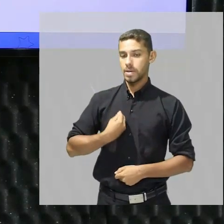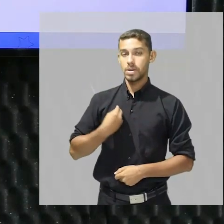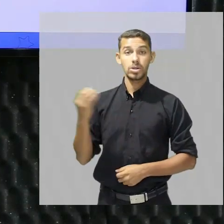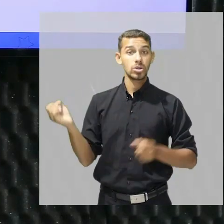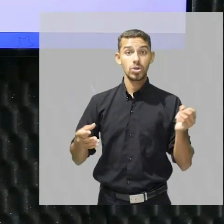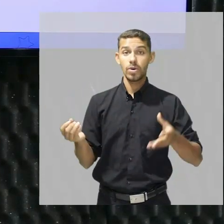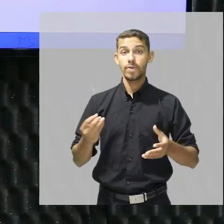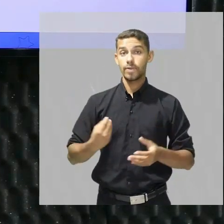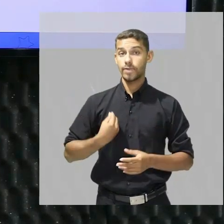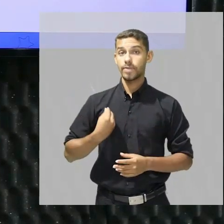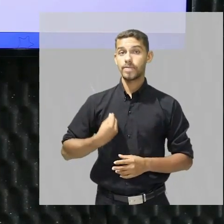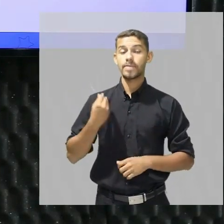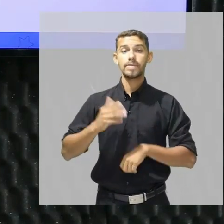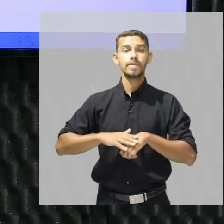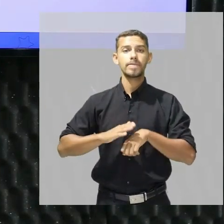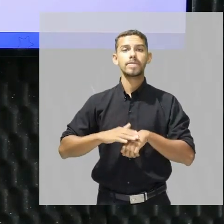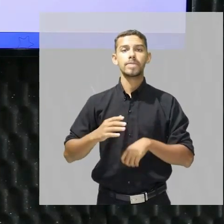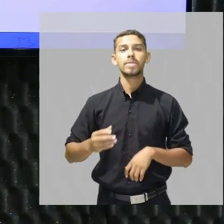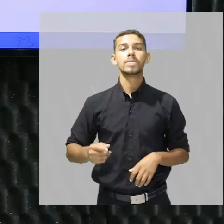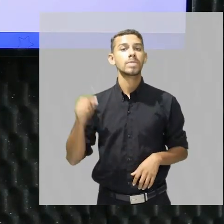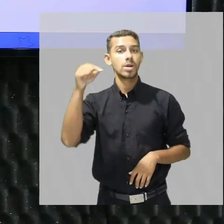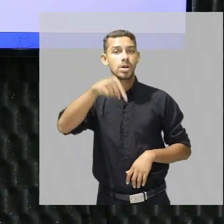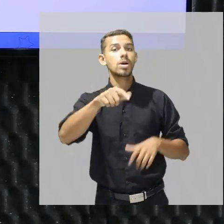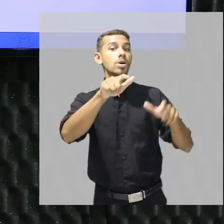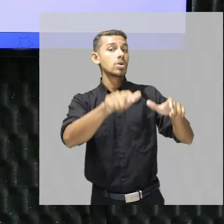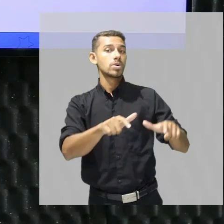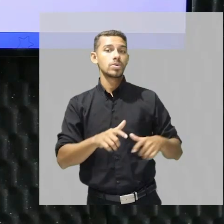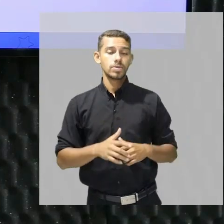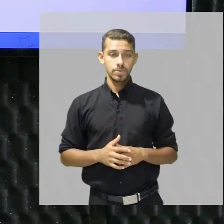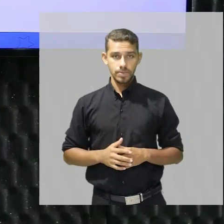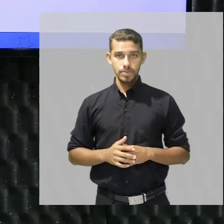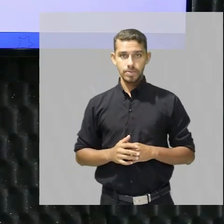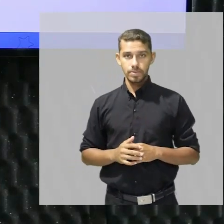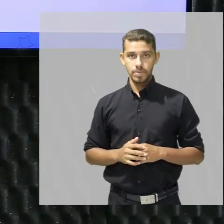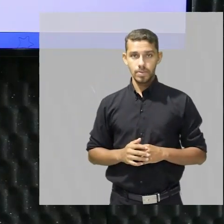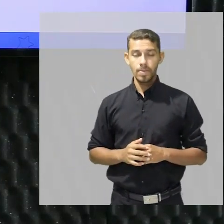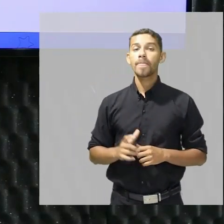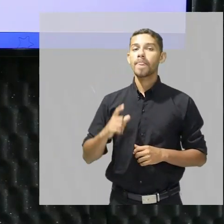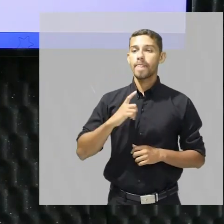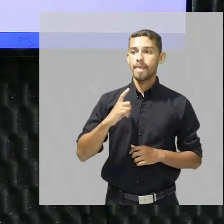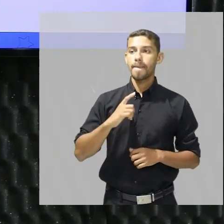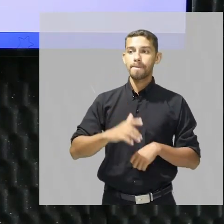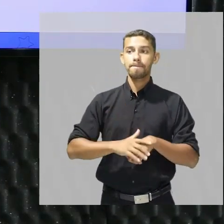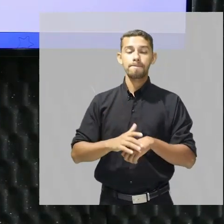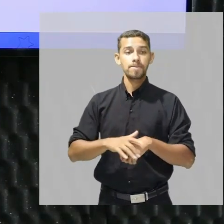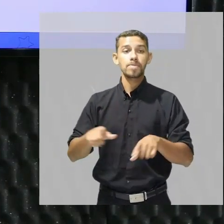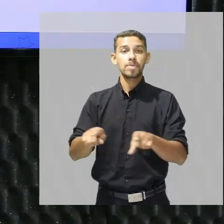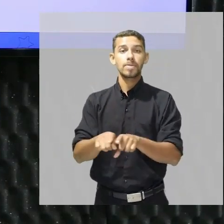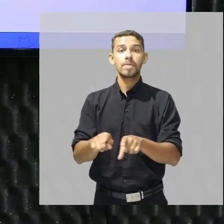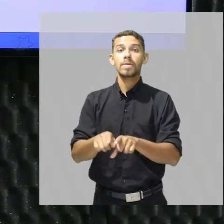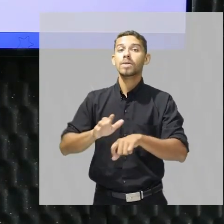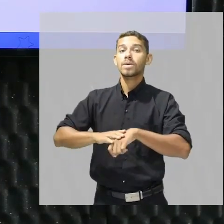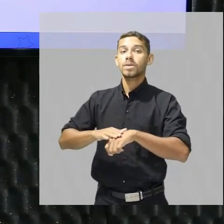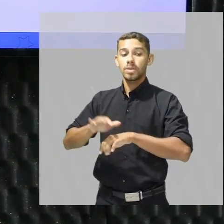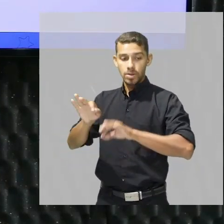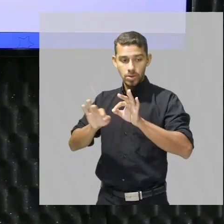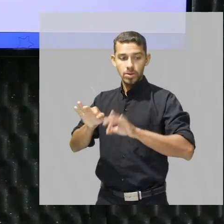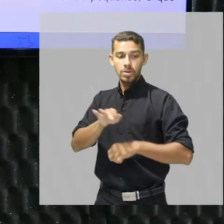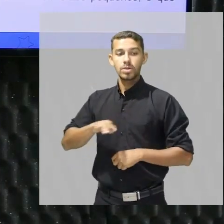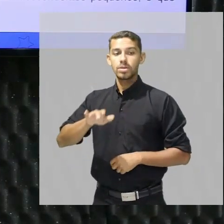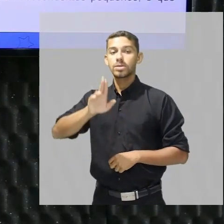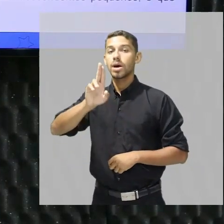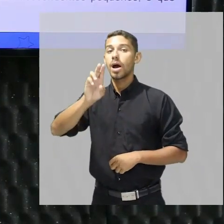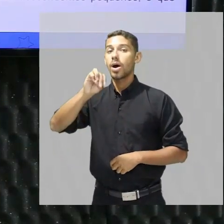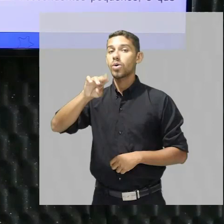novos seres vivos que vão existir naquele local, tá? E elas trabalham com a questão da estabilização da